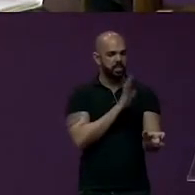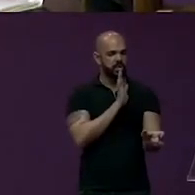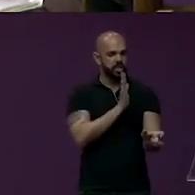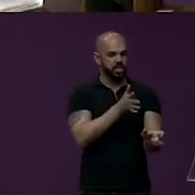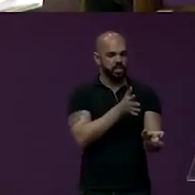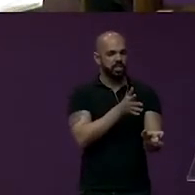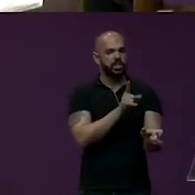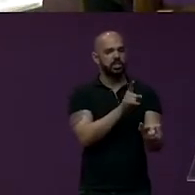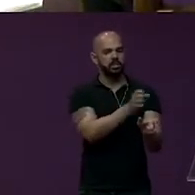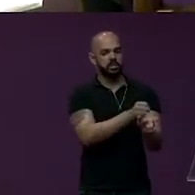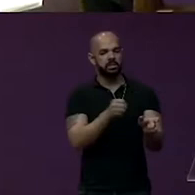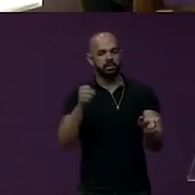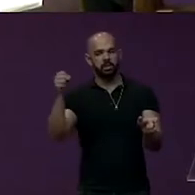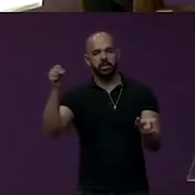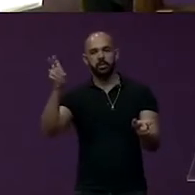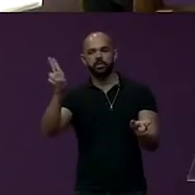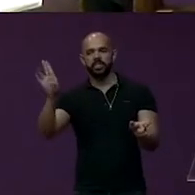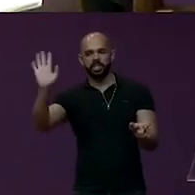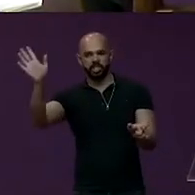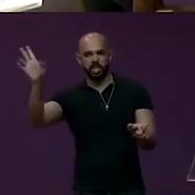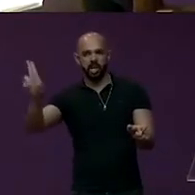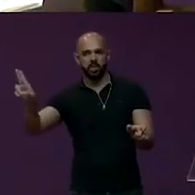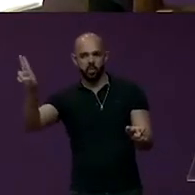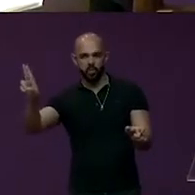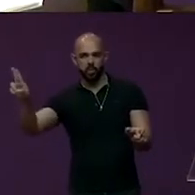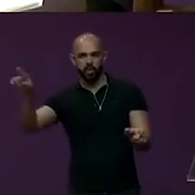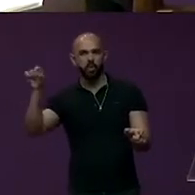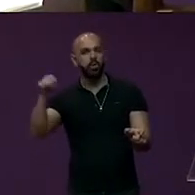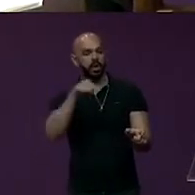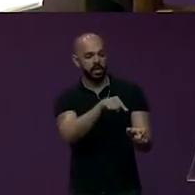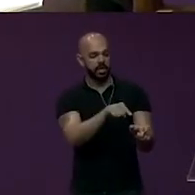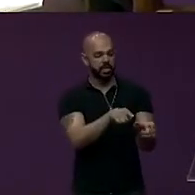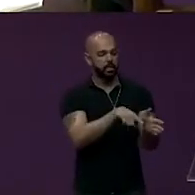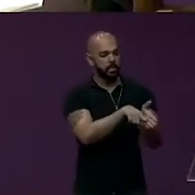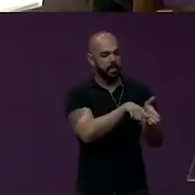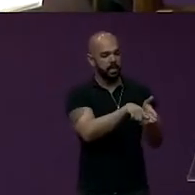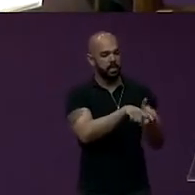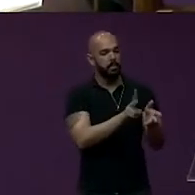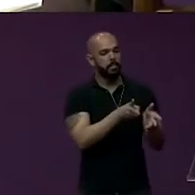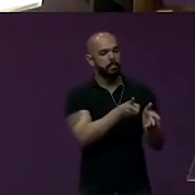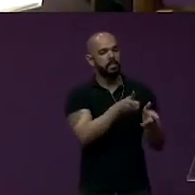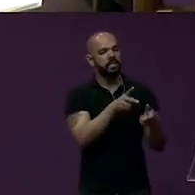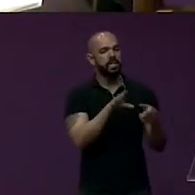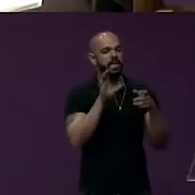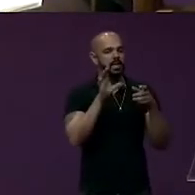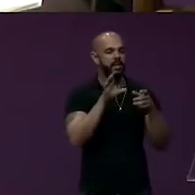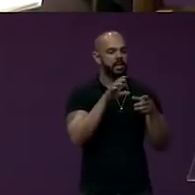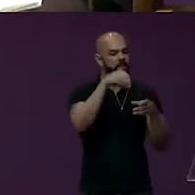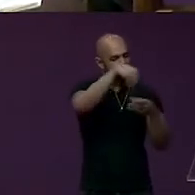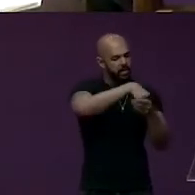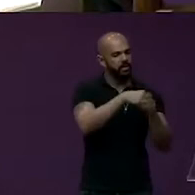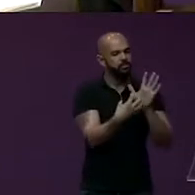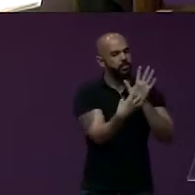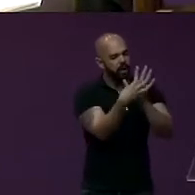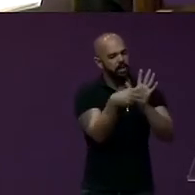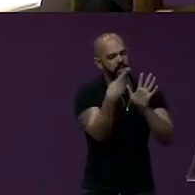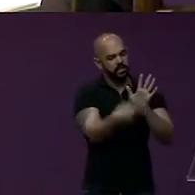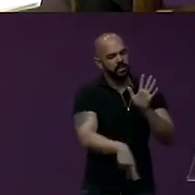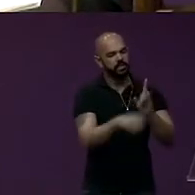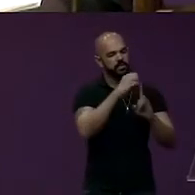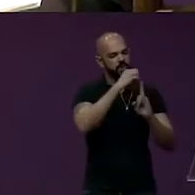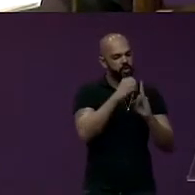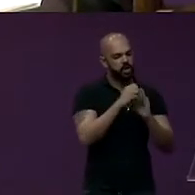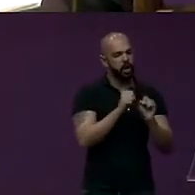regulação para as universidades, é a possibilidade de que esses pesquisadores mantenham uma cidadania Fiocruz,